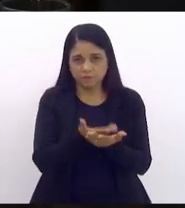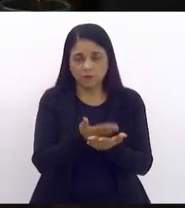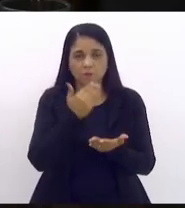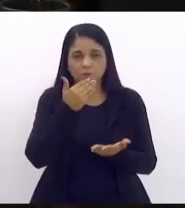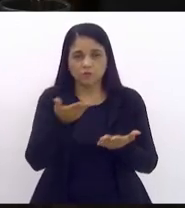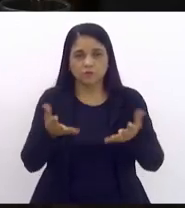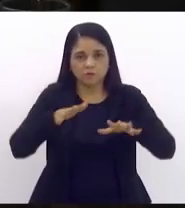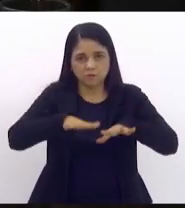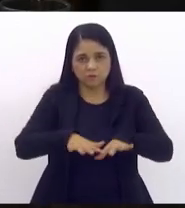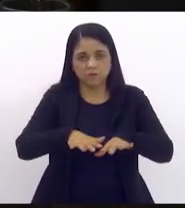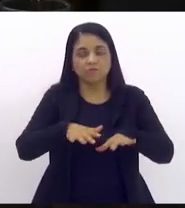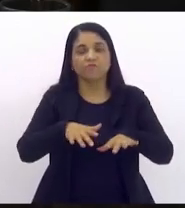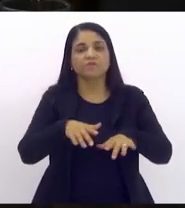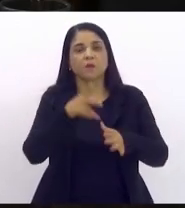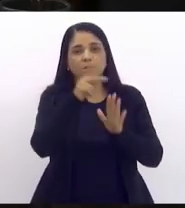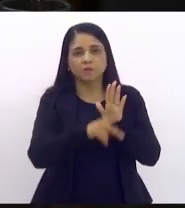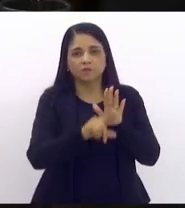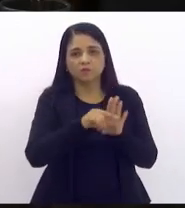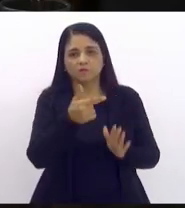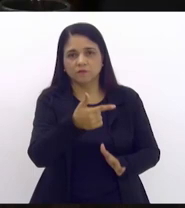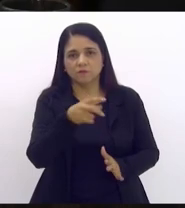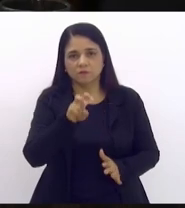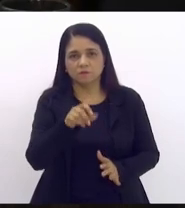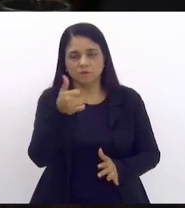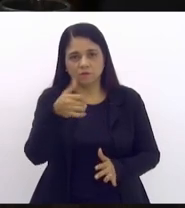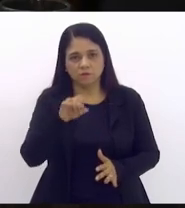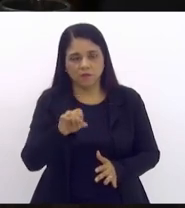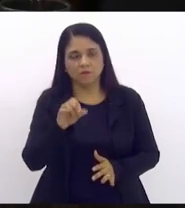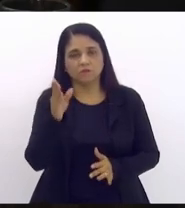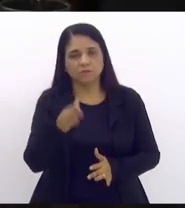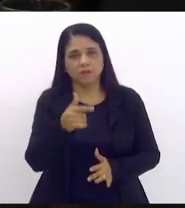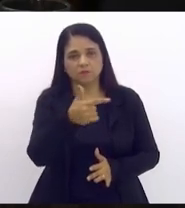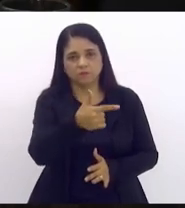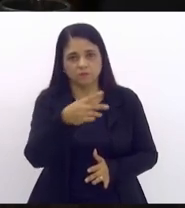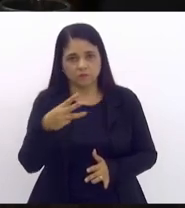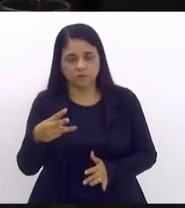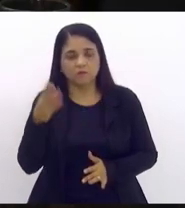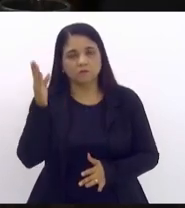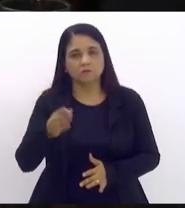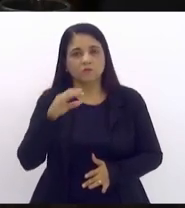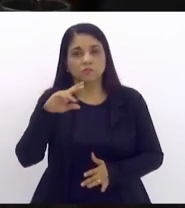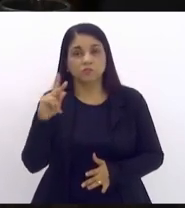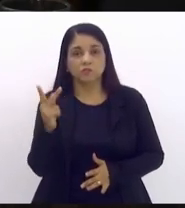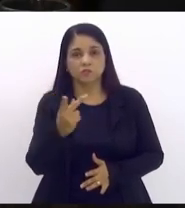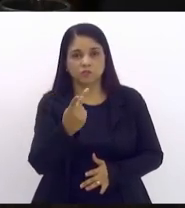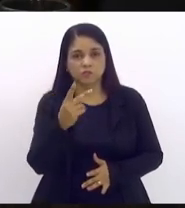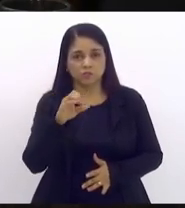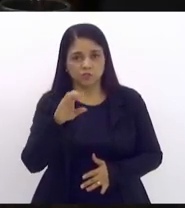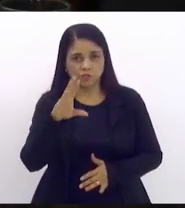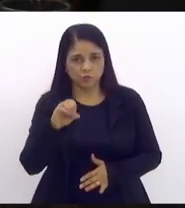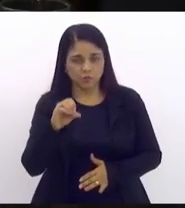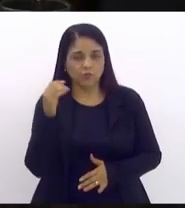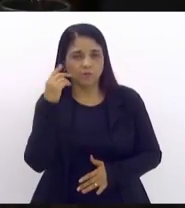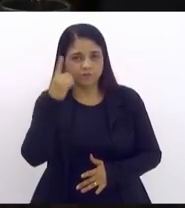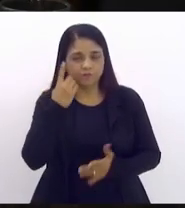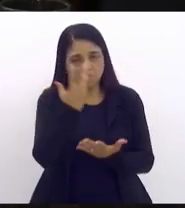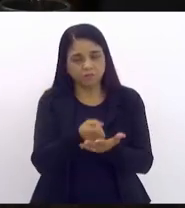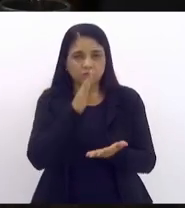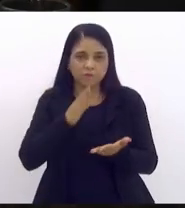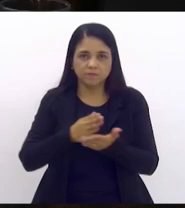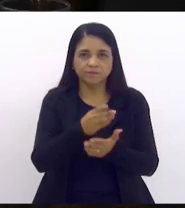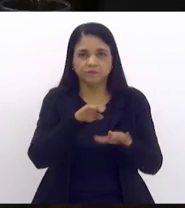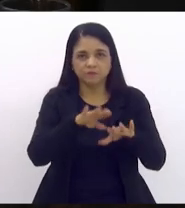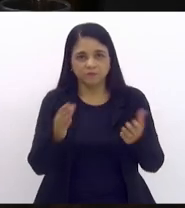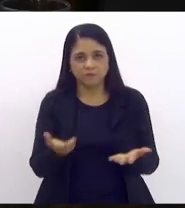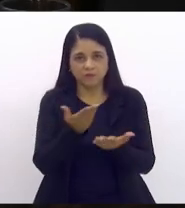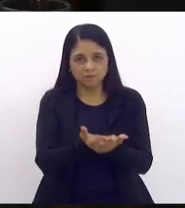de inclusão na ordem do dia do projeto 2510 de 23, deputado Chico Machado, senhores que aprovam, permaneçam como estão, aprovado. Há sobre a